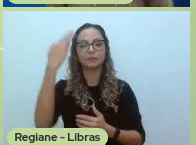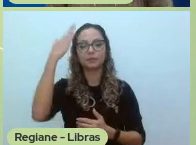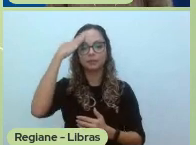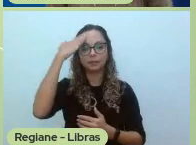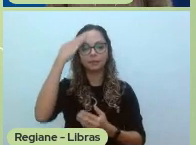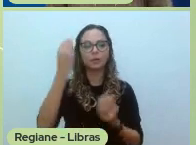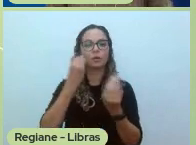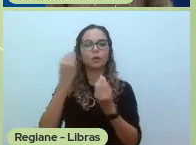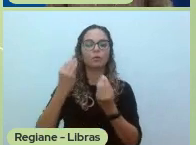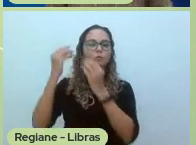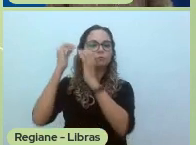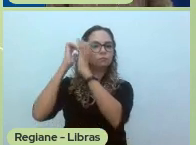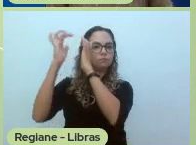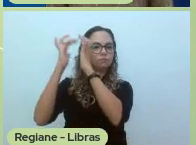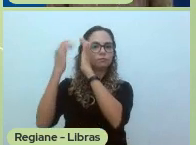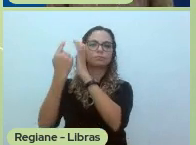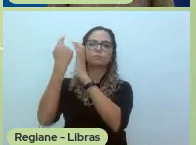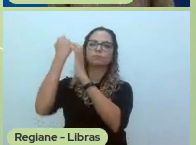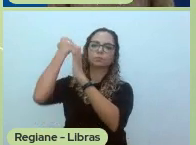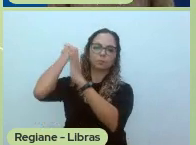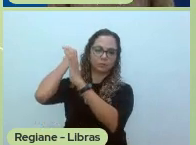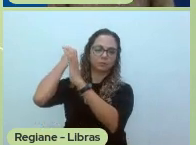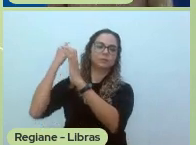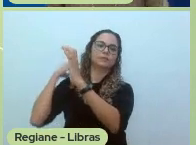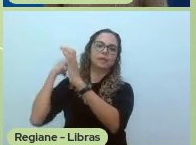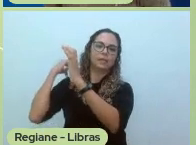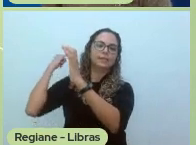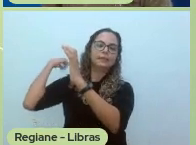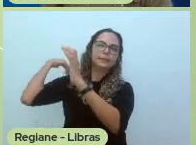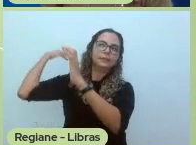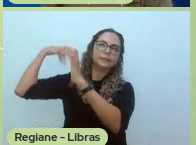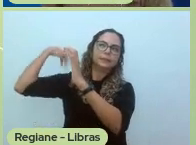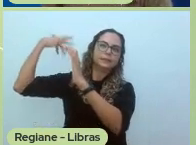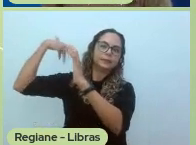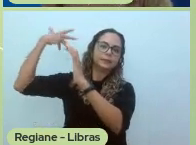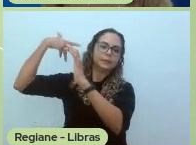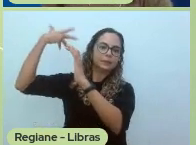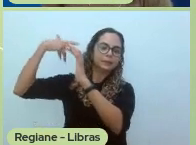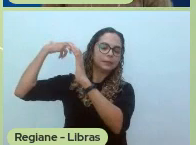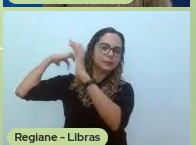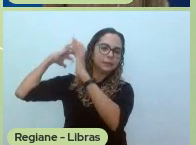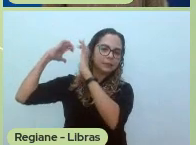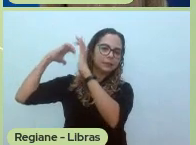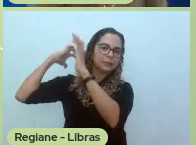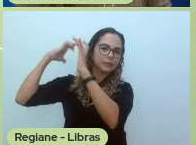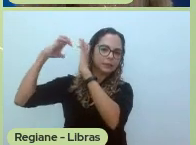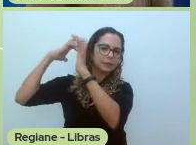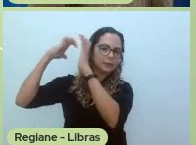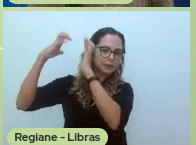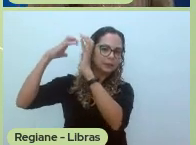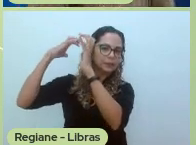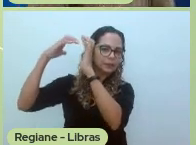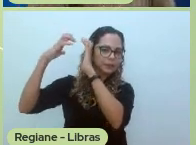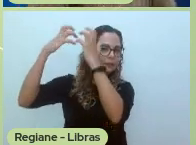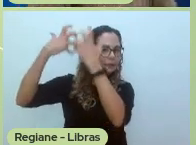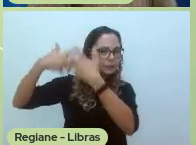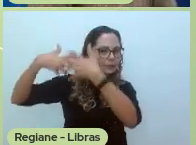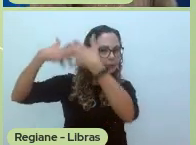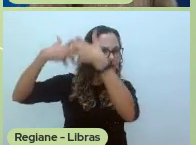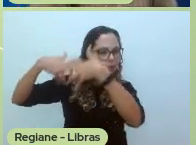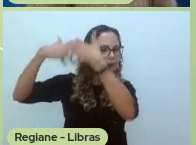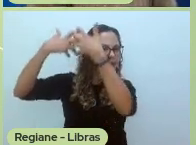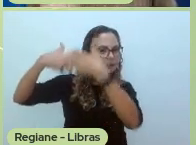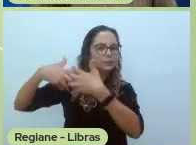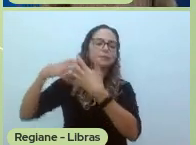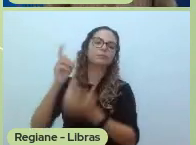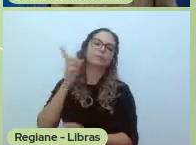Marise falou, né? E trabalhar esses vieses diariamente é uma jornada, é algo que precisa ser trazido mensalmente.